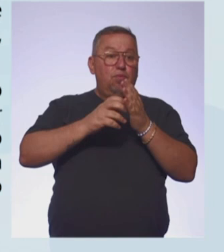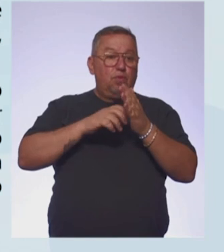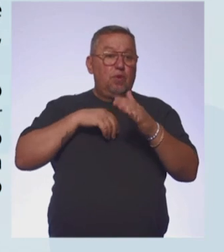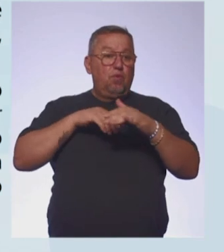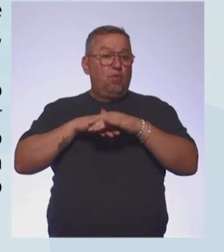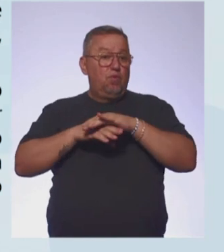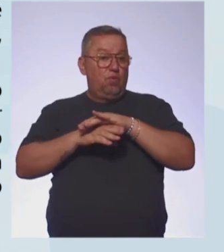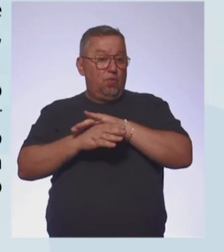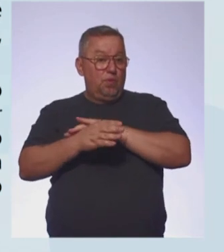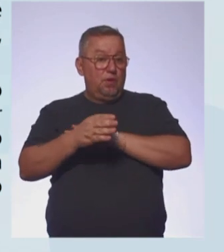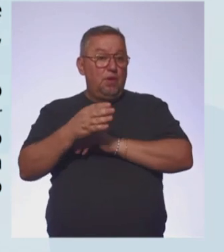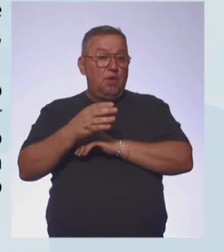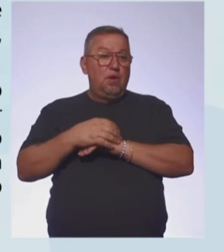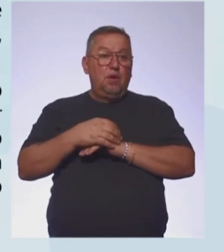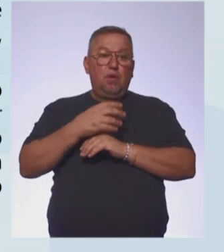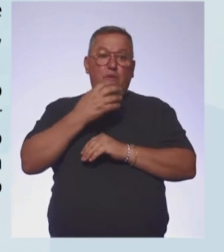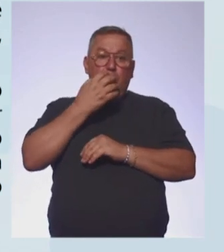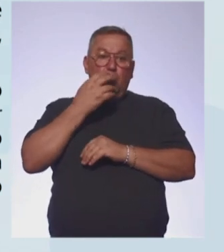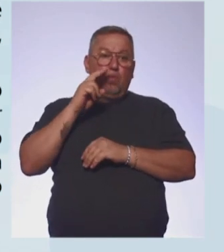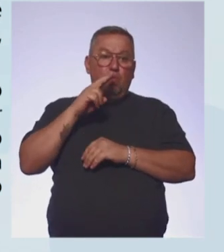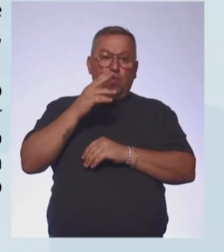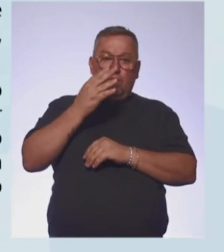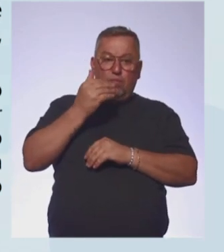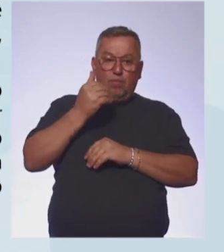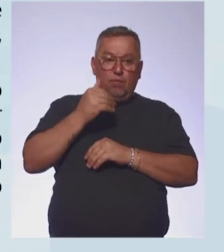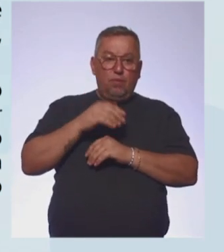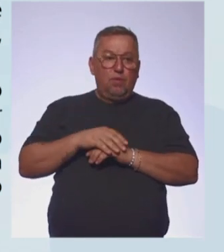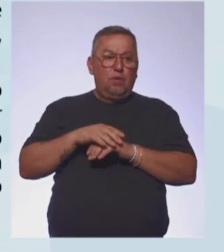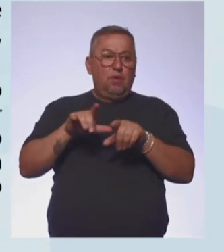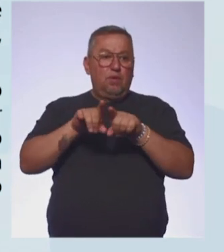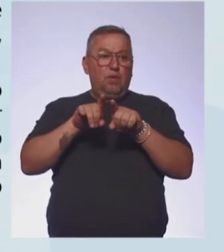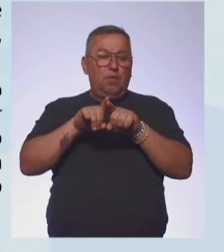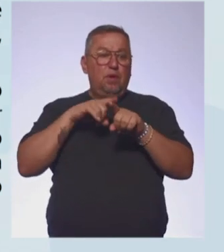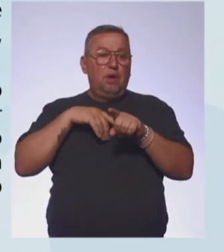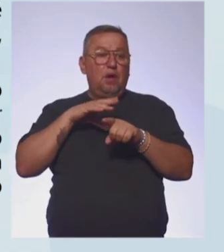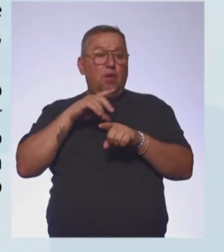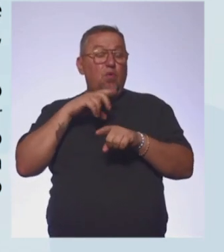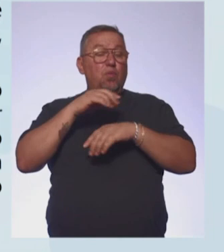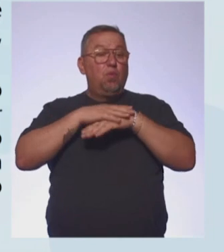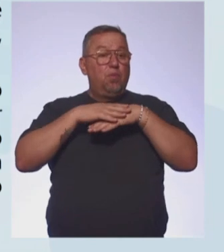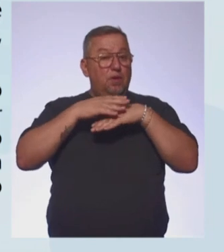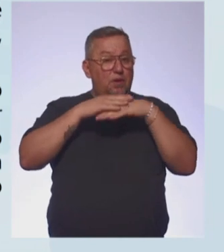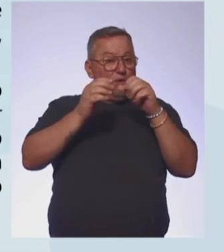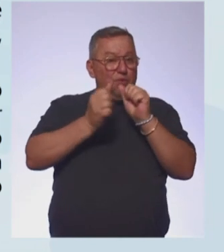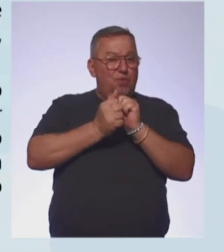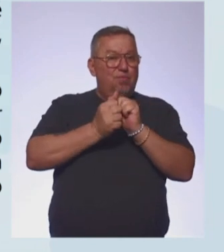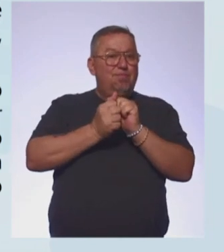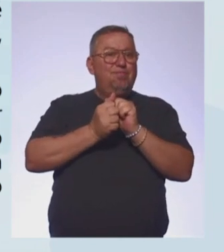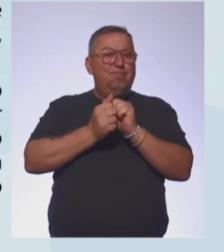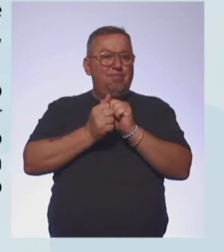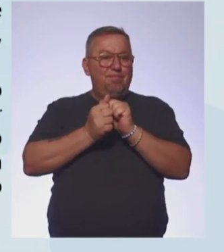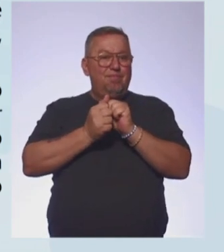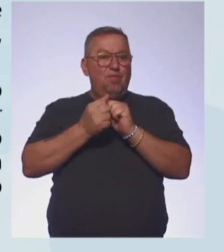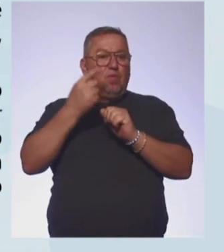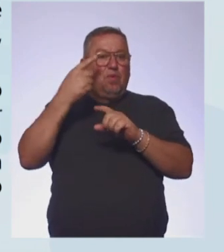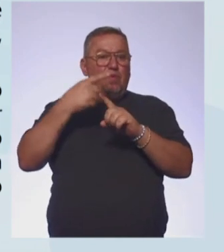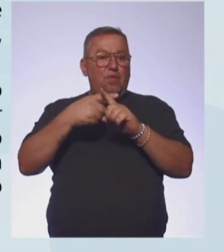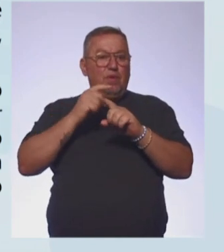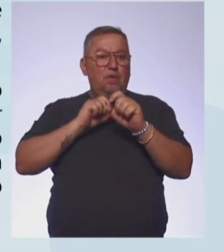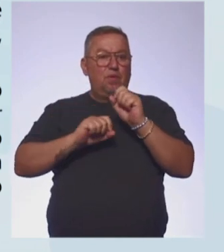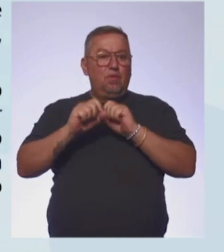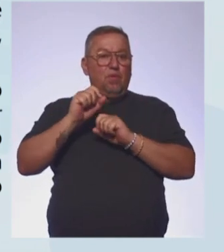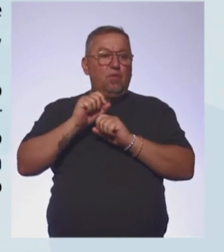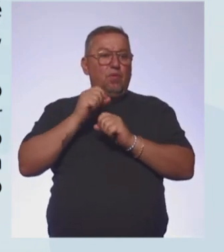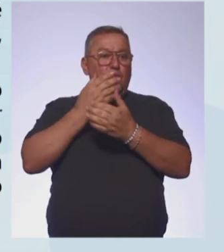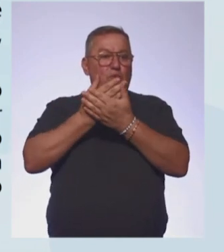instrumental de costumes, cão visto como alimento, e o afetivo, cão visto como companhia, uma vez que, de acordo com